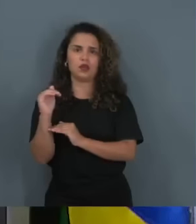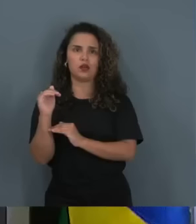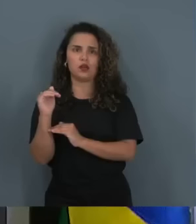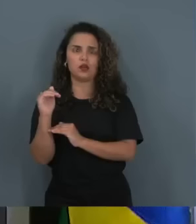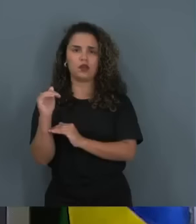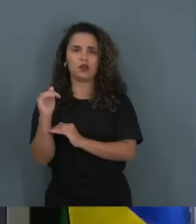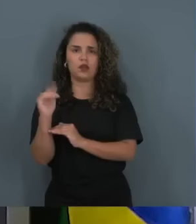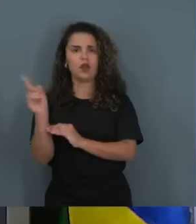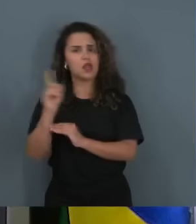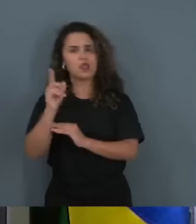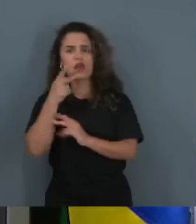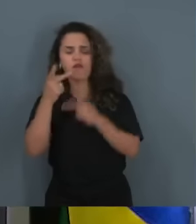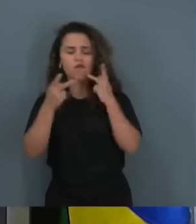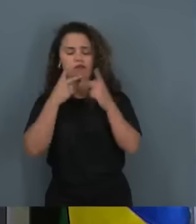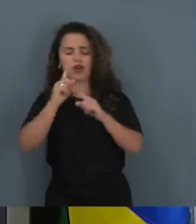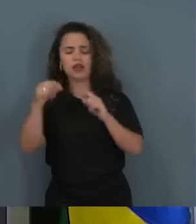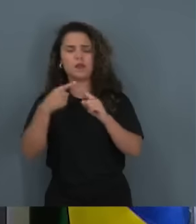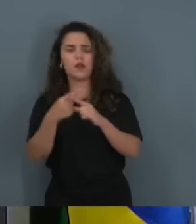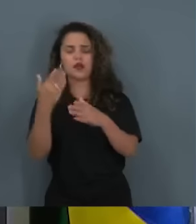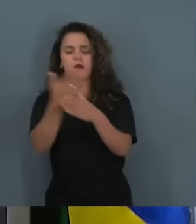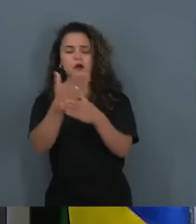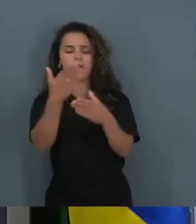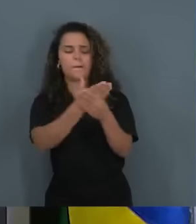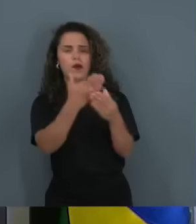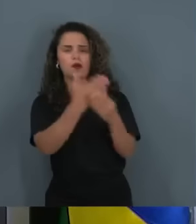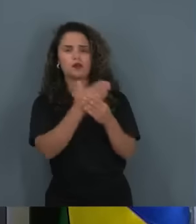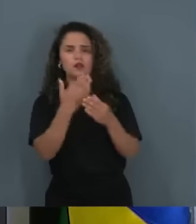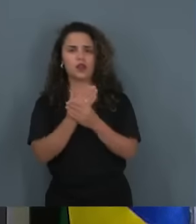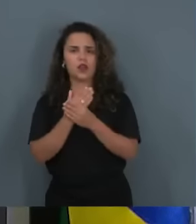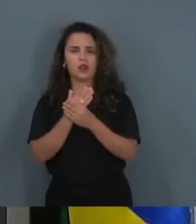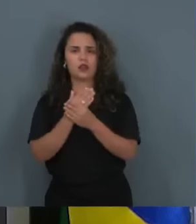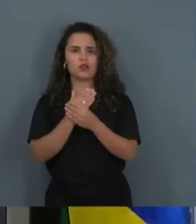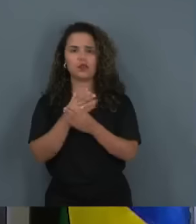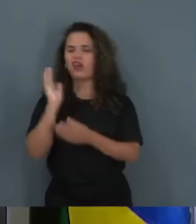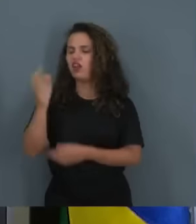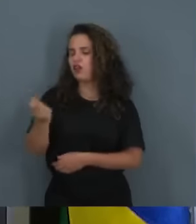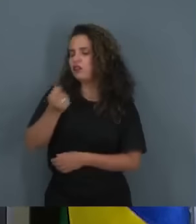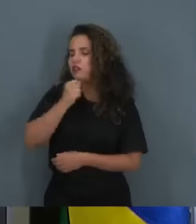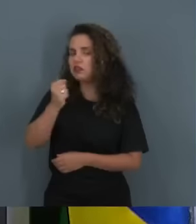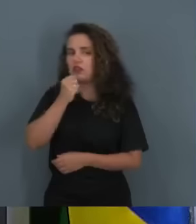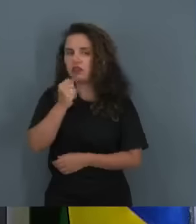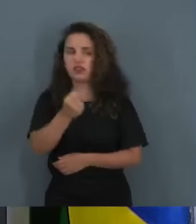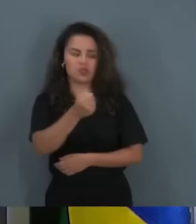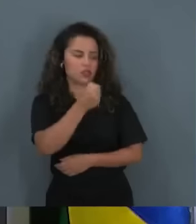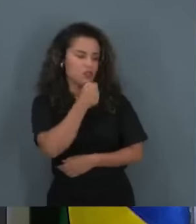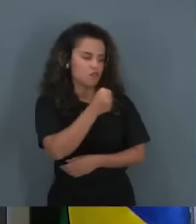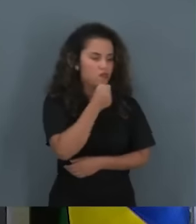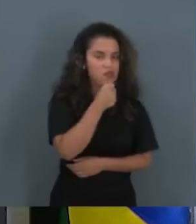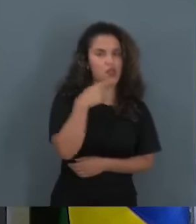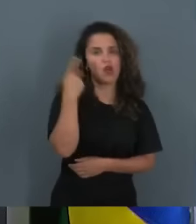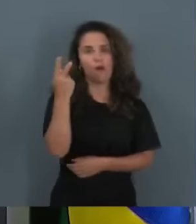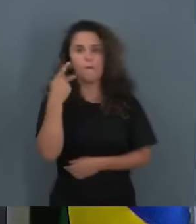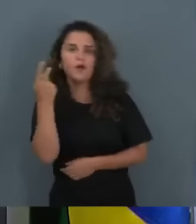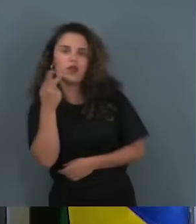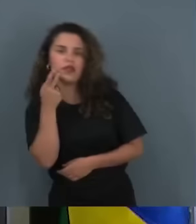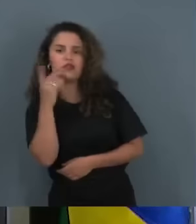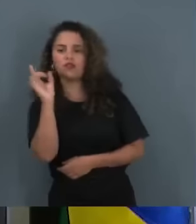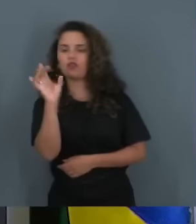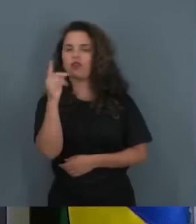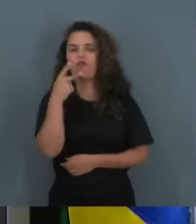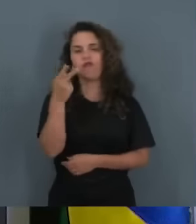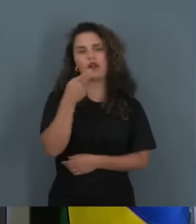E não se fala mais em autos. Tem entrevista, é política, eles só falam